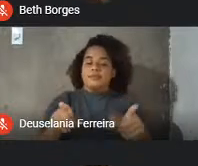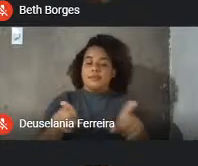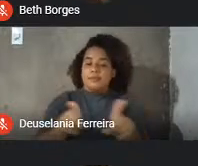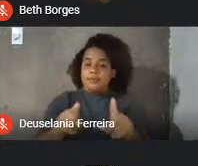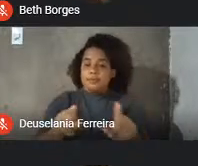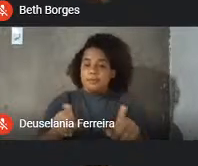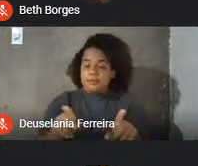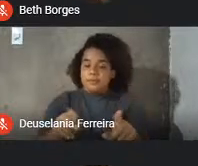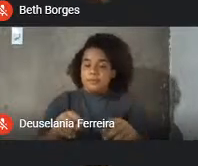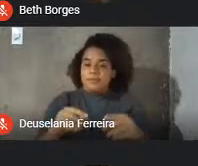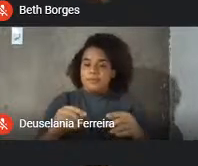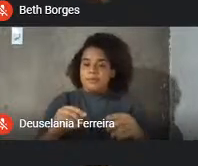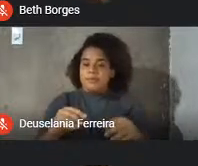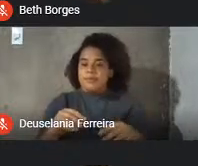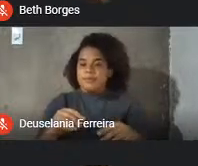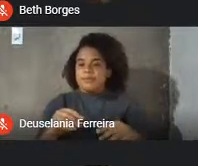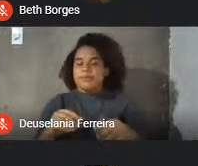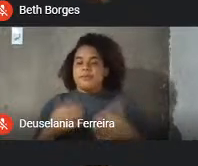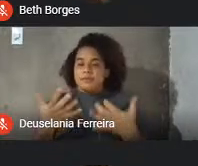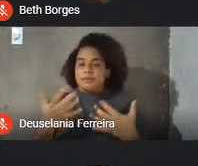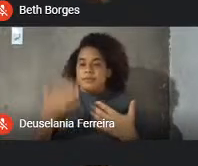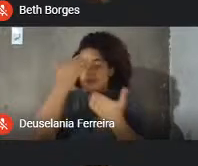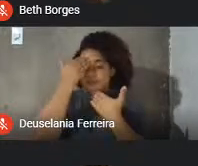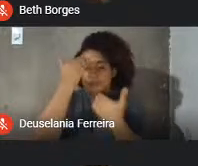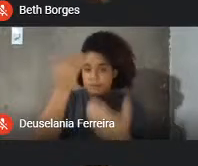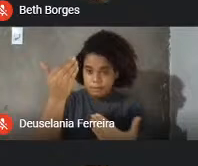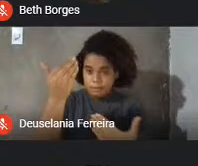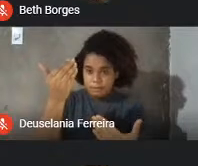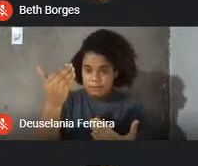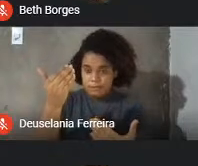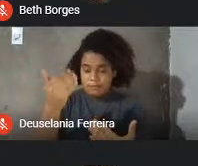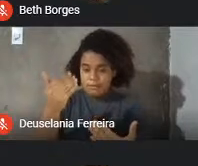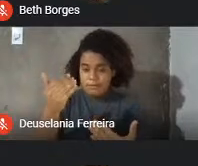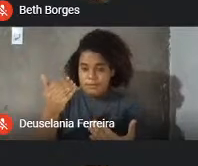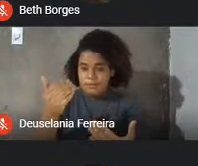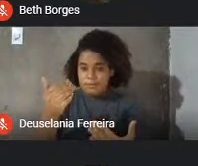Oi, Quero Rodrigo. agradecer, só um minutinho.